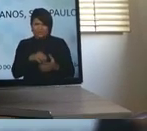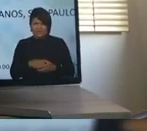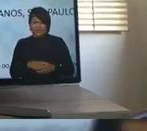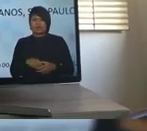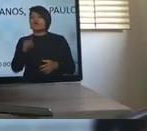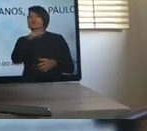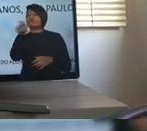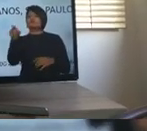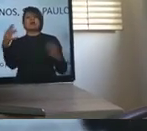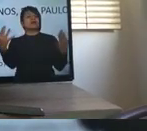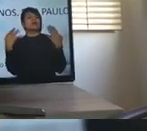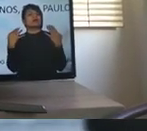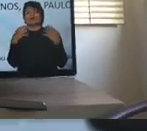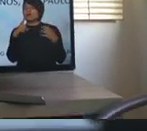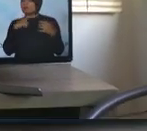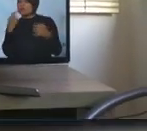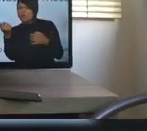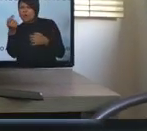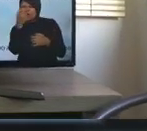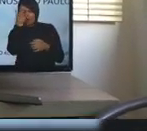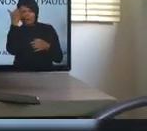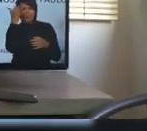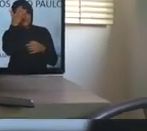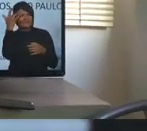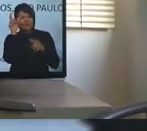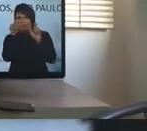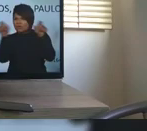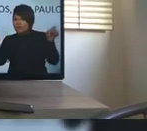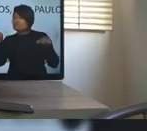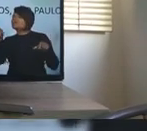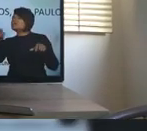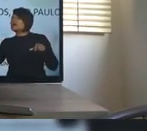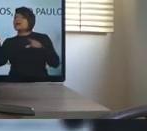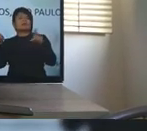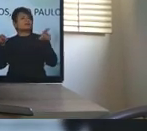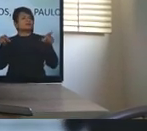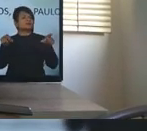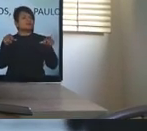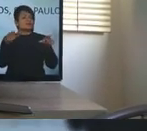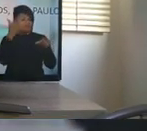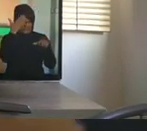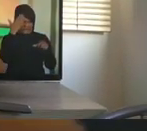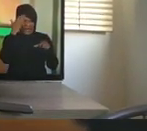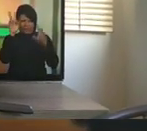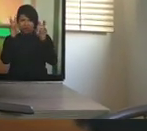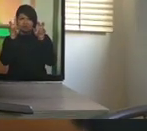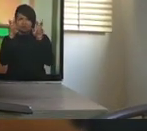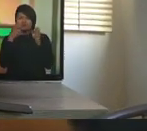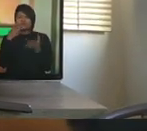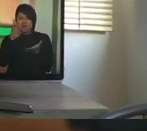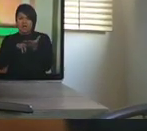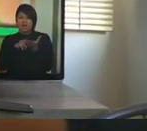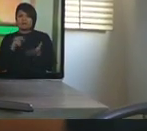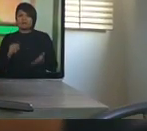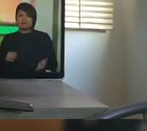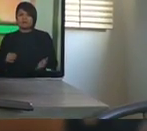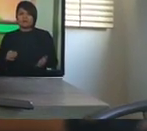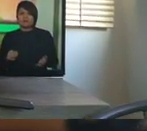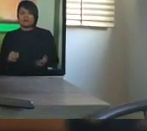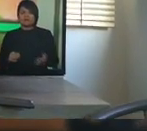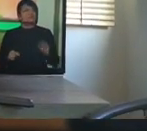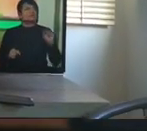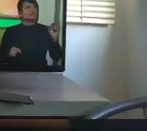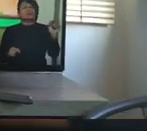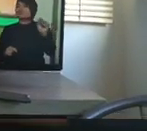plateia, pessoal que está aqui, tem pouquinha gente, mas vocês sabem qual é o assunto da carta? E aí,